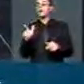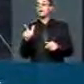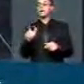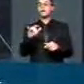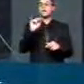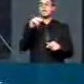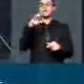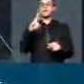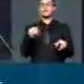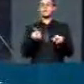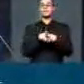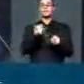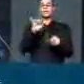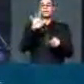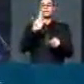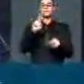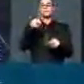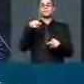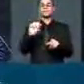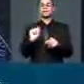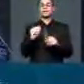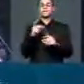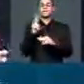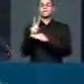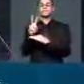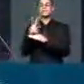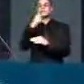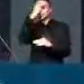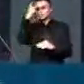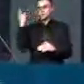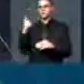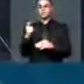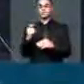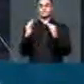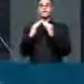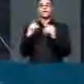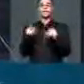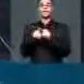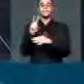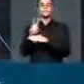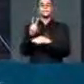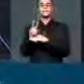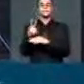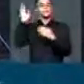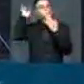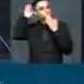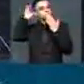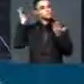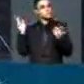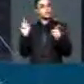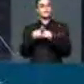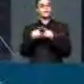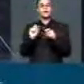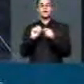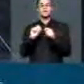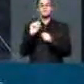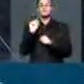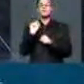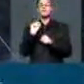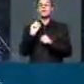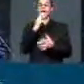incentivando novos sem-tetos e fazendo essa política avassaladora que é atormentar a vida de milhares